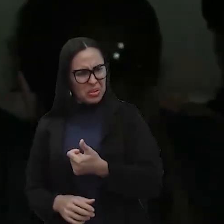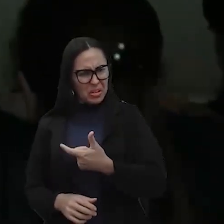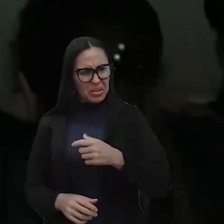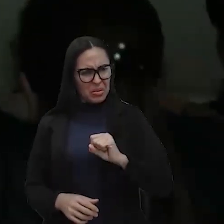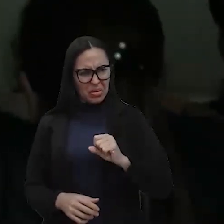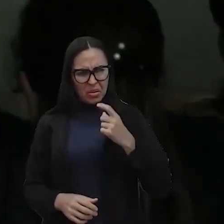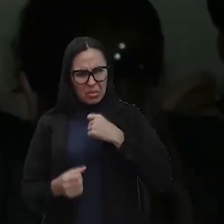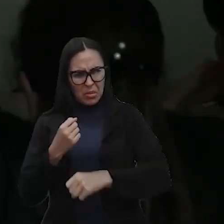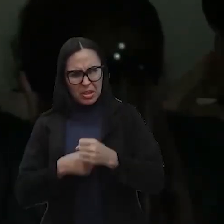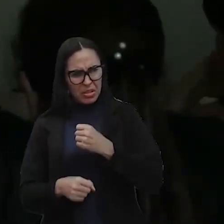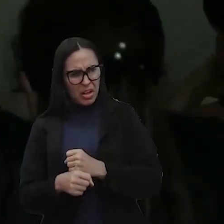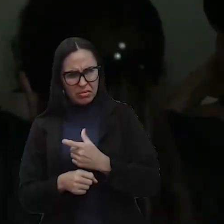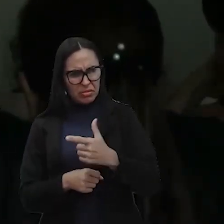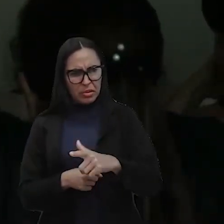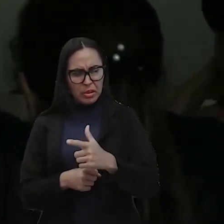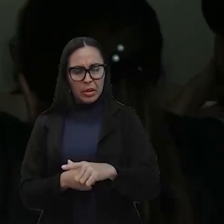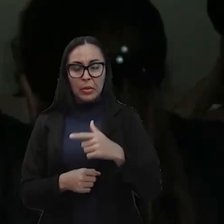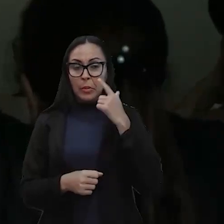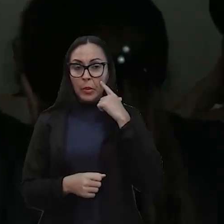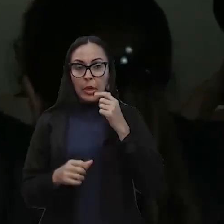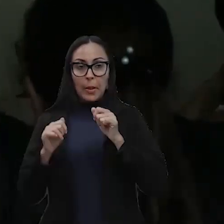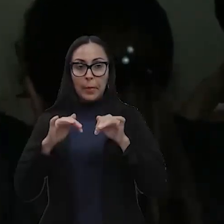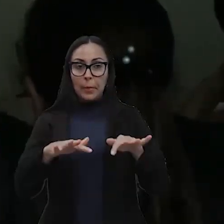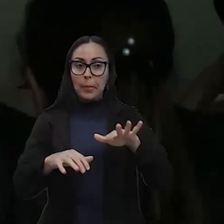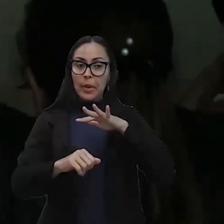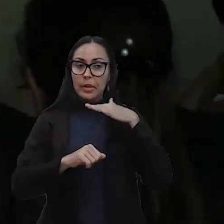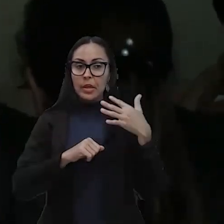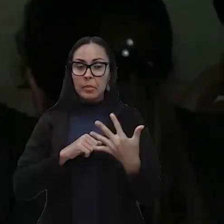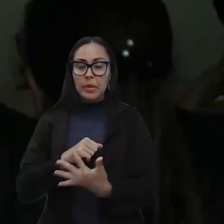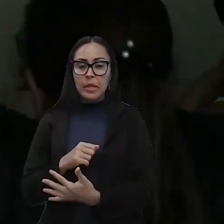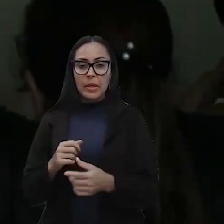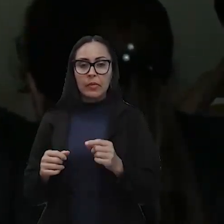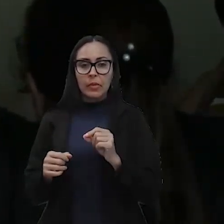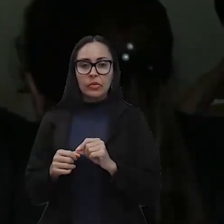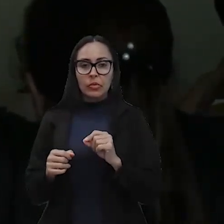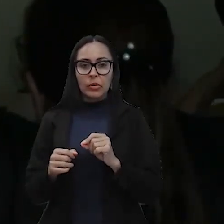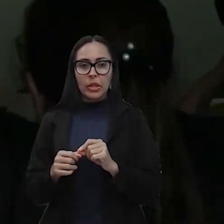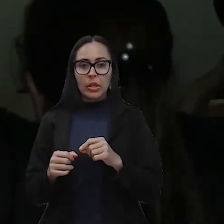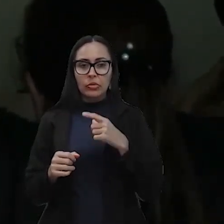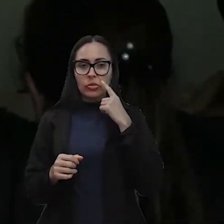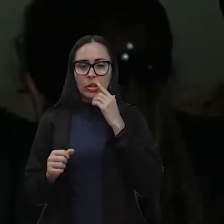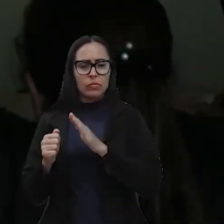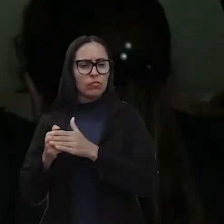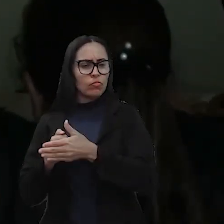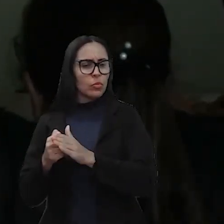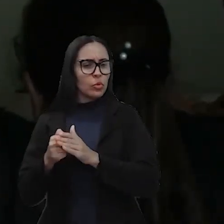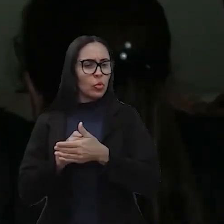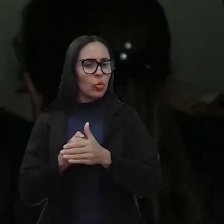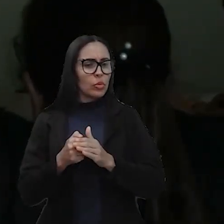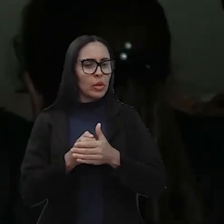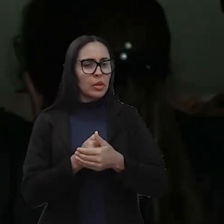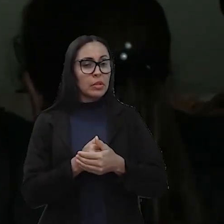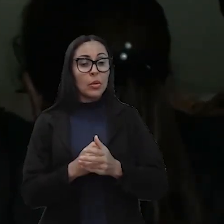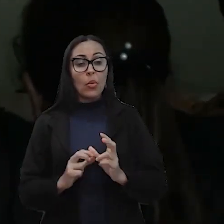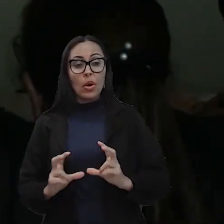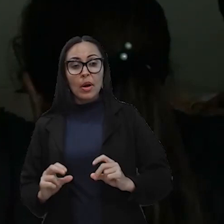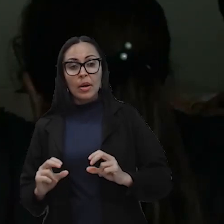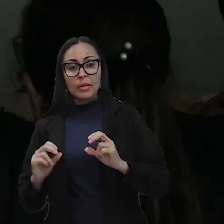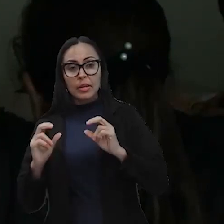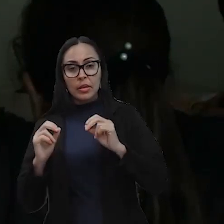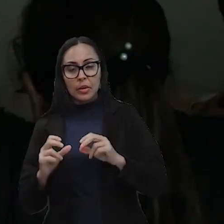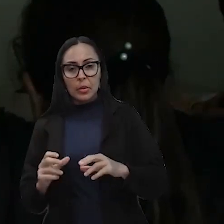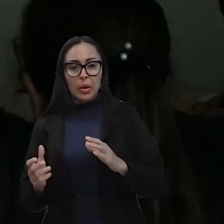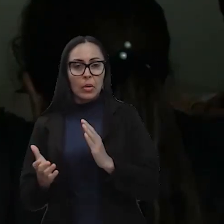porque a pandemia fez com que a gente mascarasse muitos eventos de câncer, porque muitas mulheres deixaram de